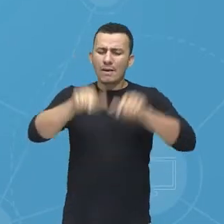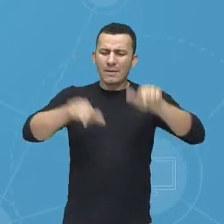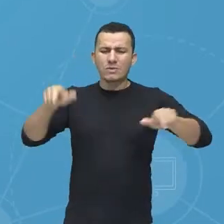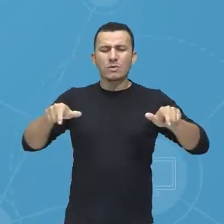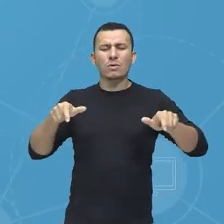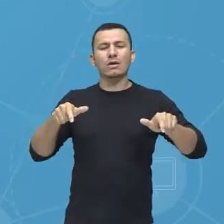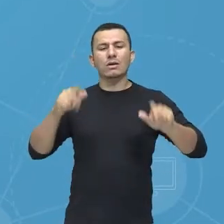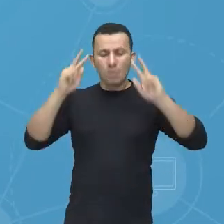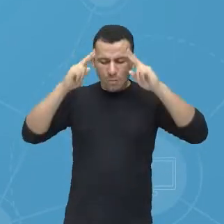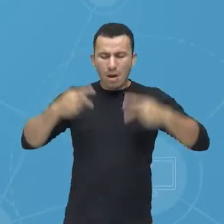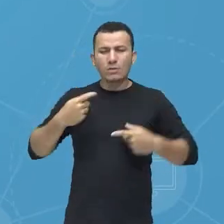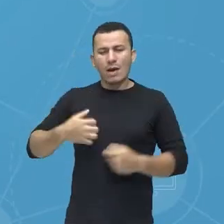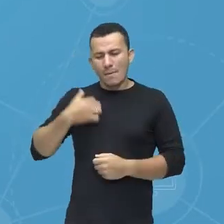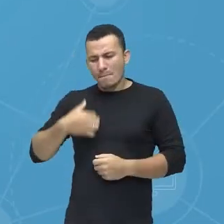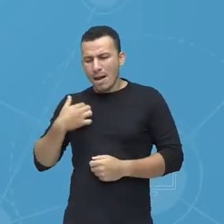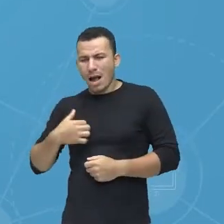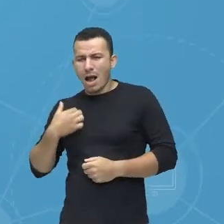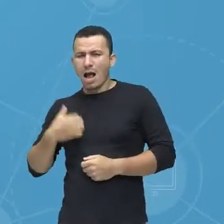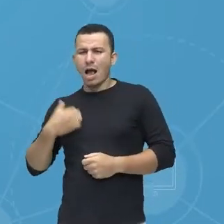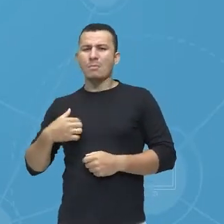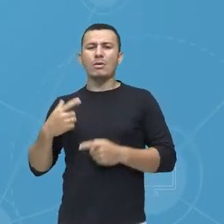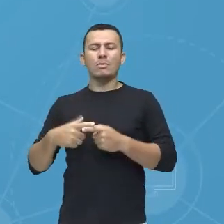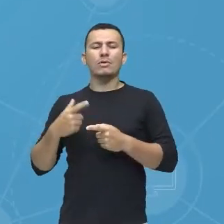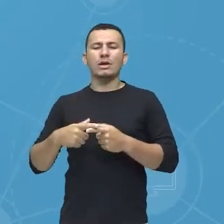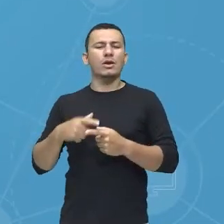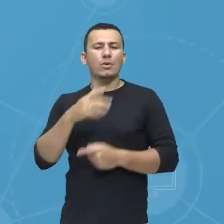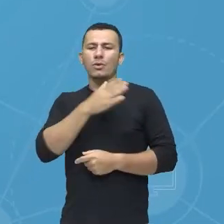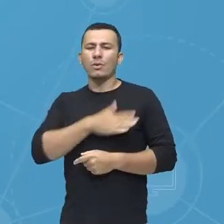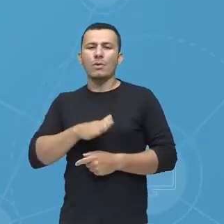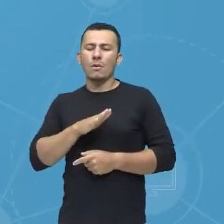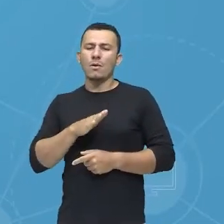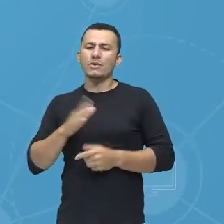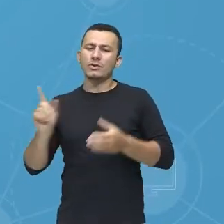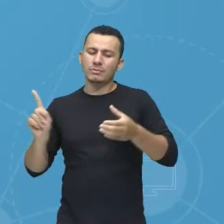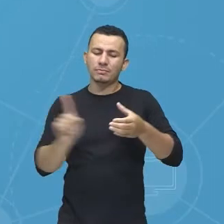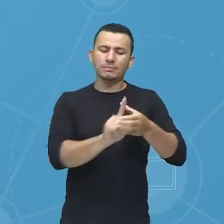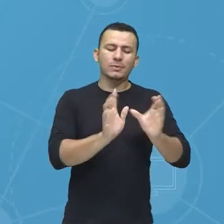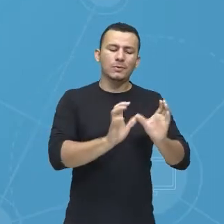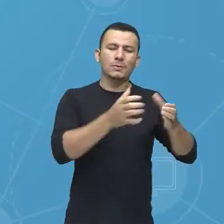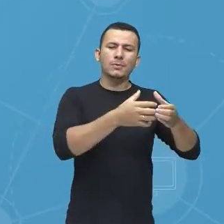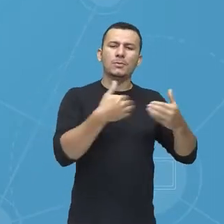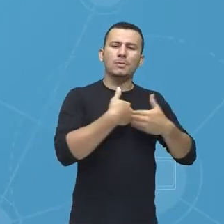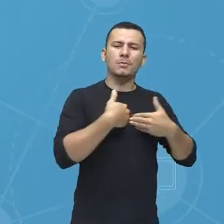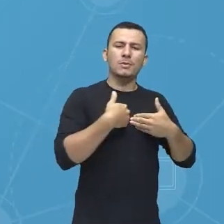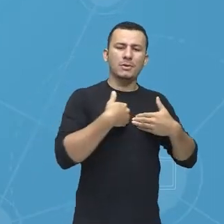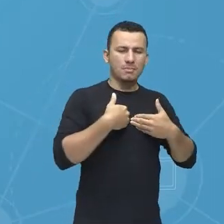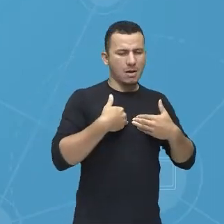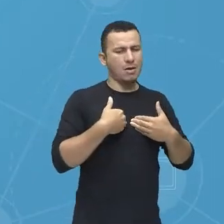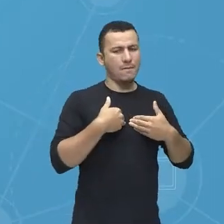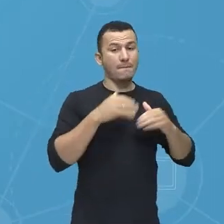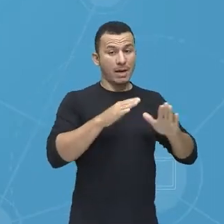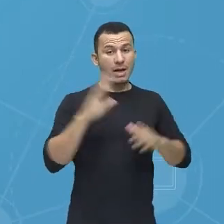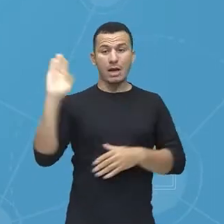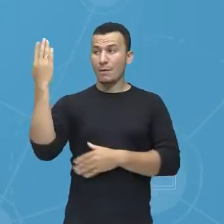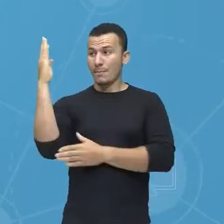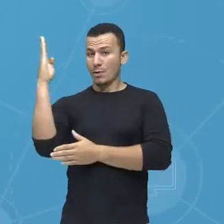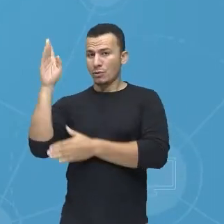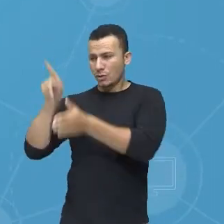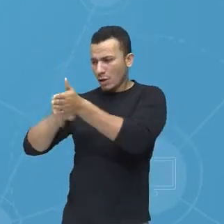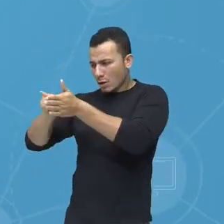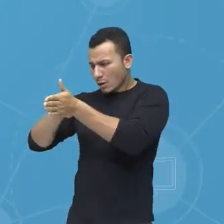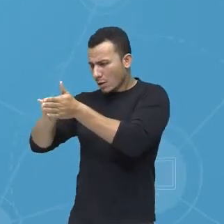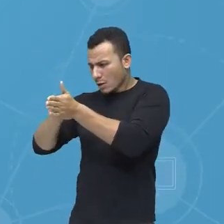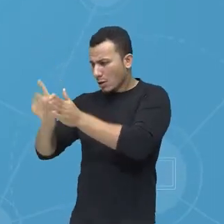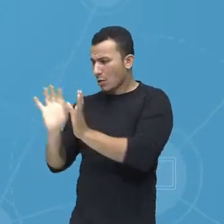diz que nós somos do reino animal. Mas realmente, pela biologia, a raça